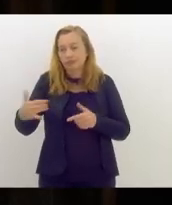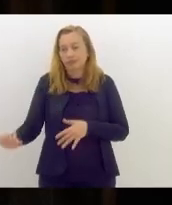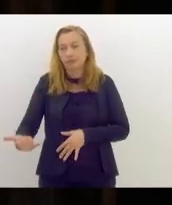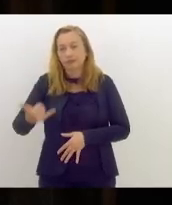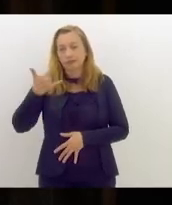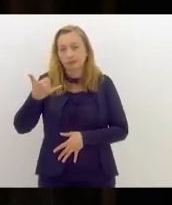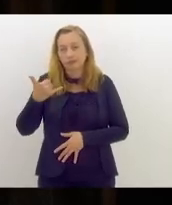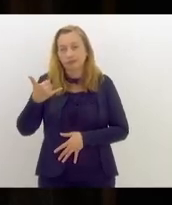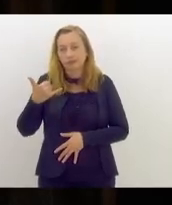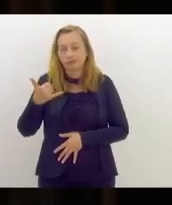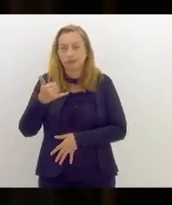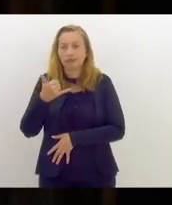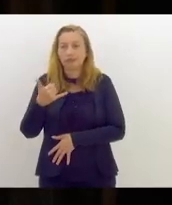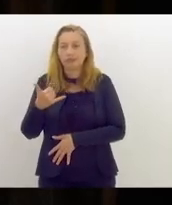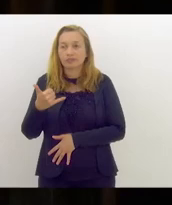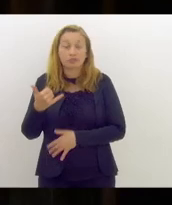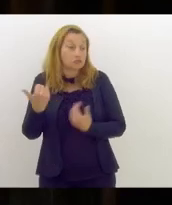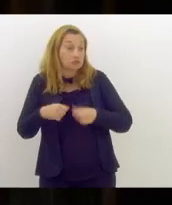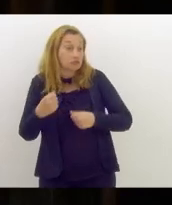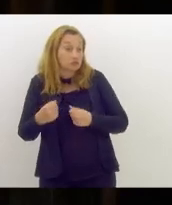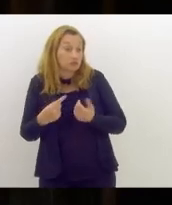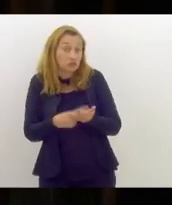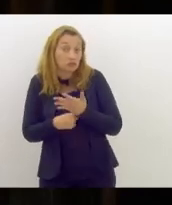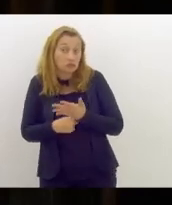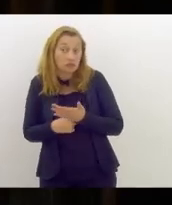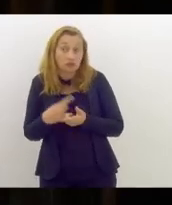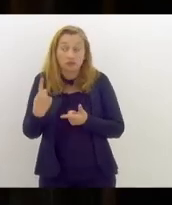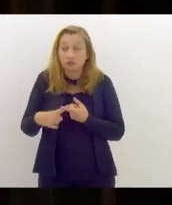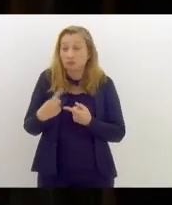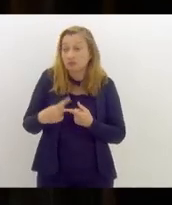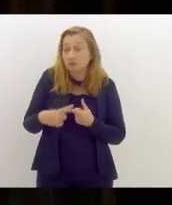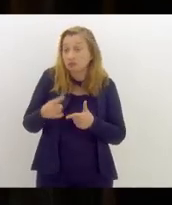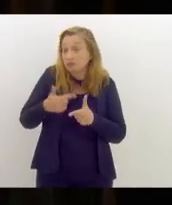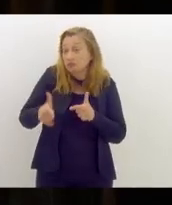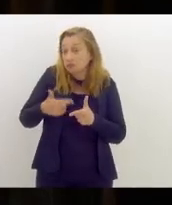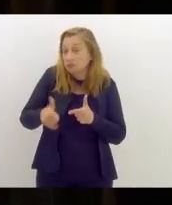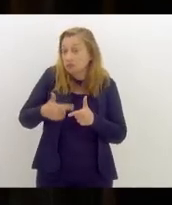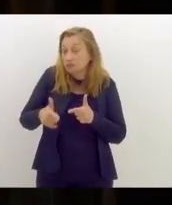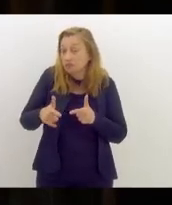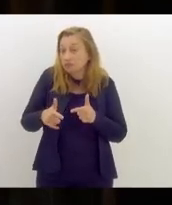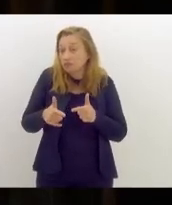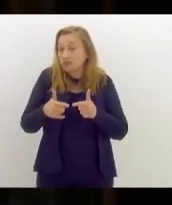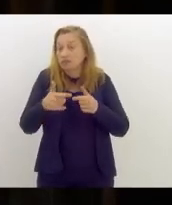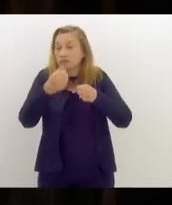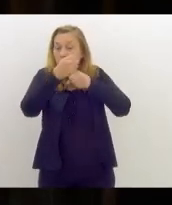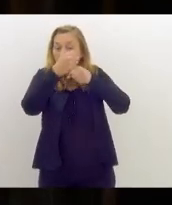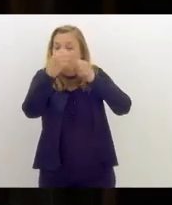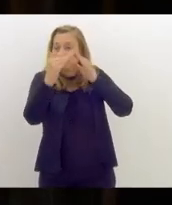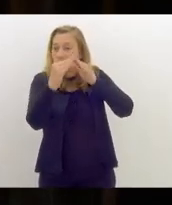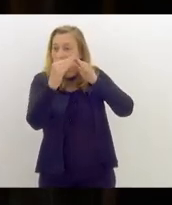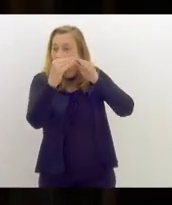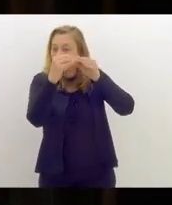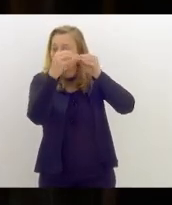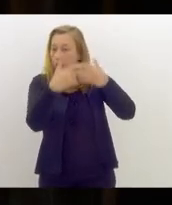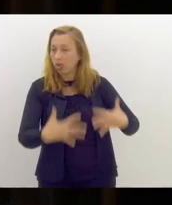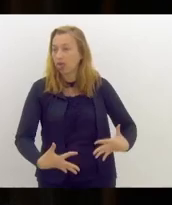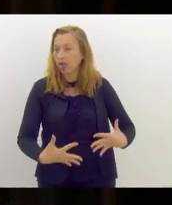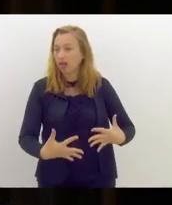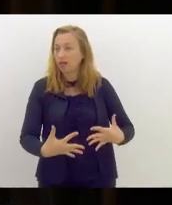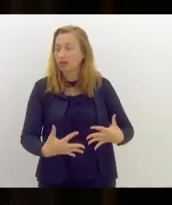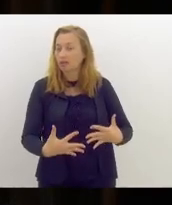o prefeito do Rio de Janeiro dizer que tô precisando para ajuda aqui porque houve um temporal desaparo 47 barracos na